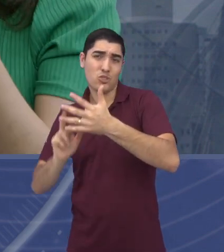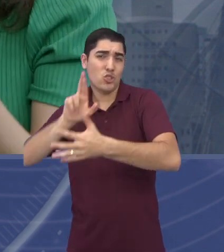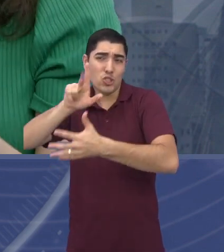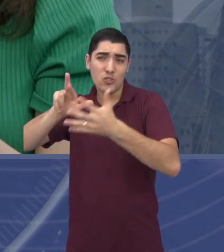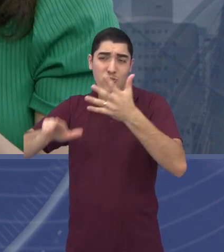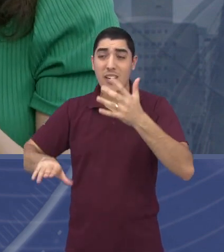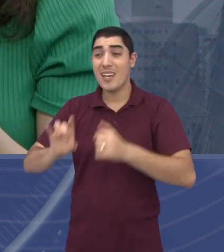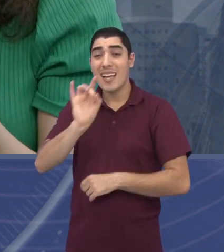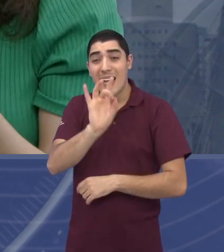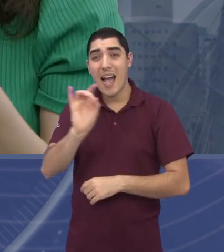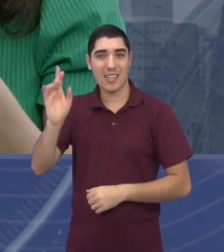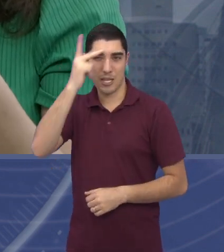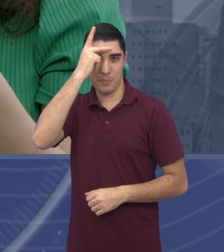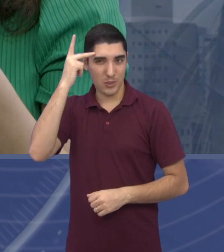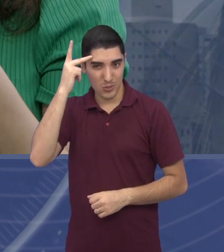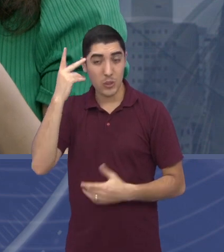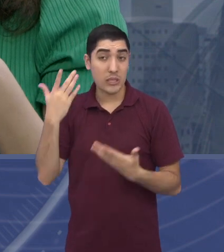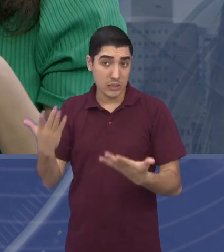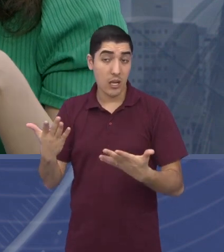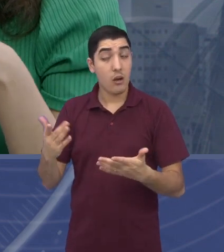muito